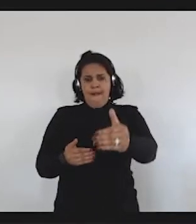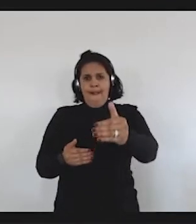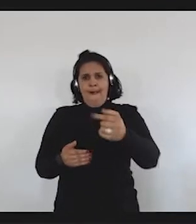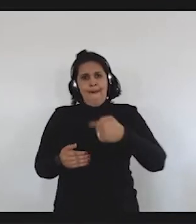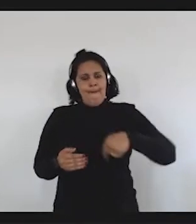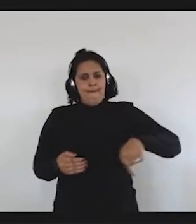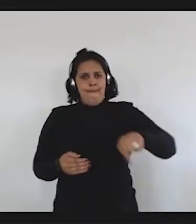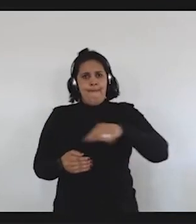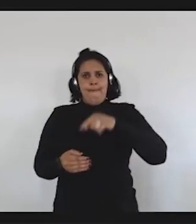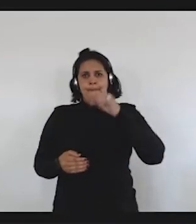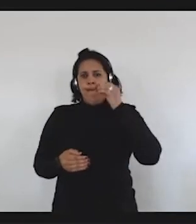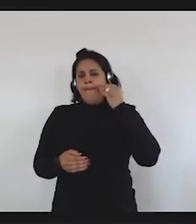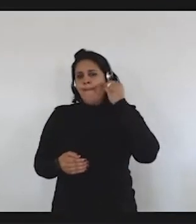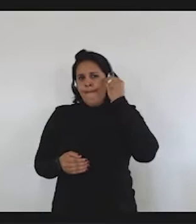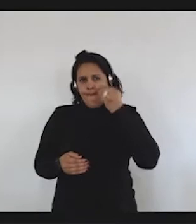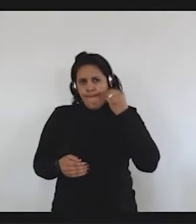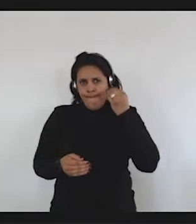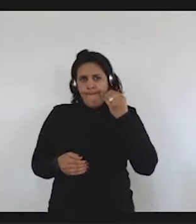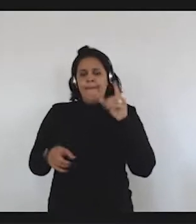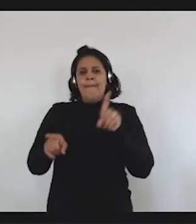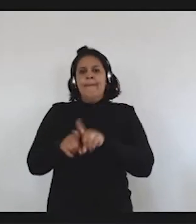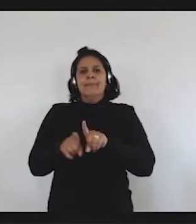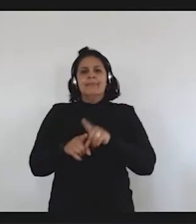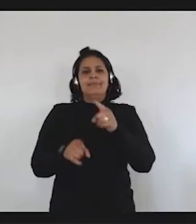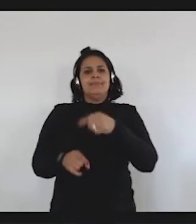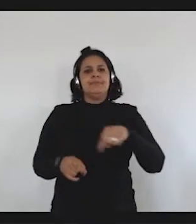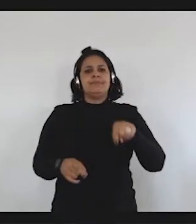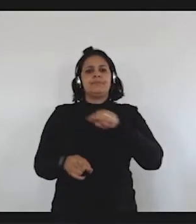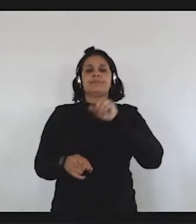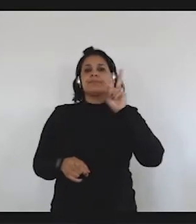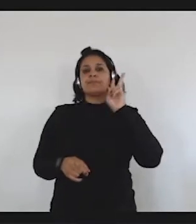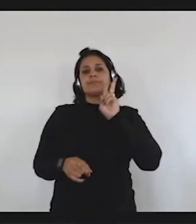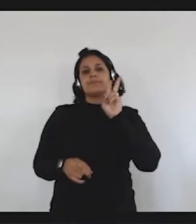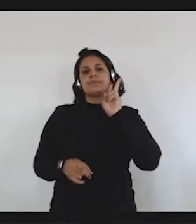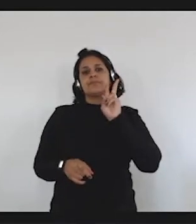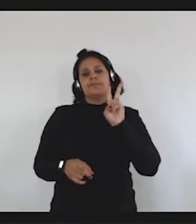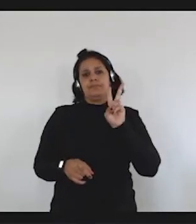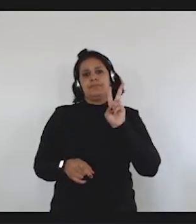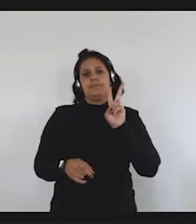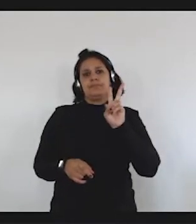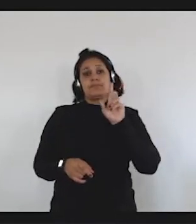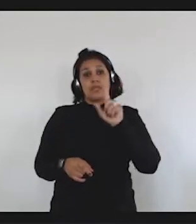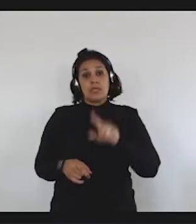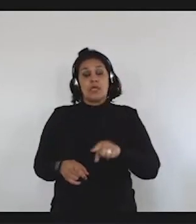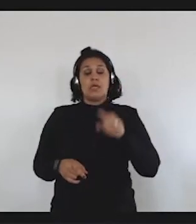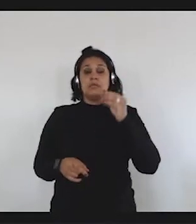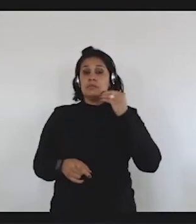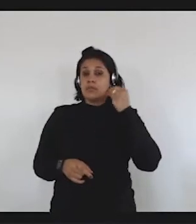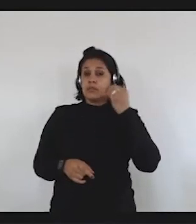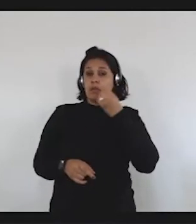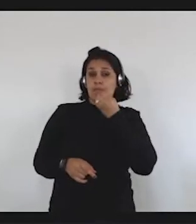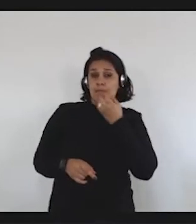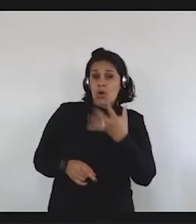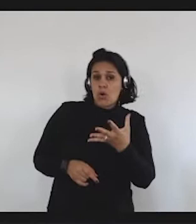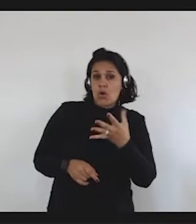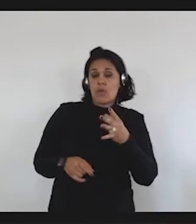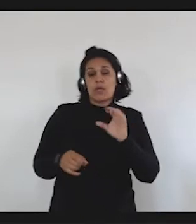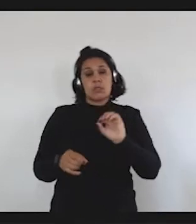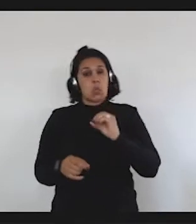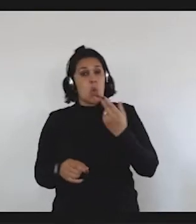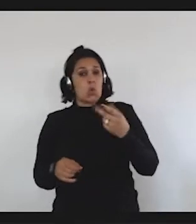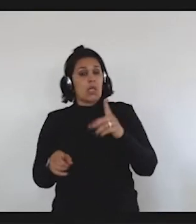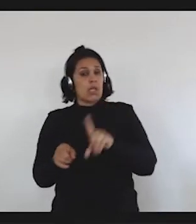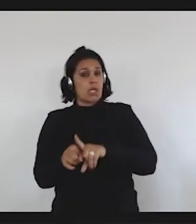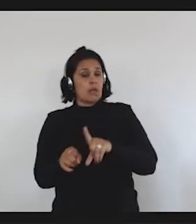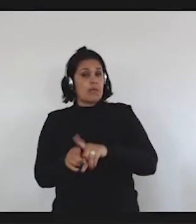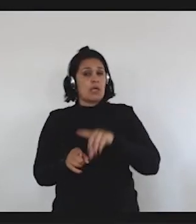experiências, da nossa história. Aliás, experiências boas do passado e experiências péssimas,